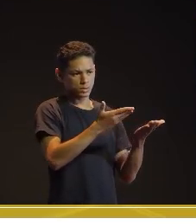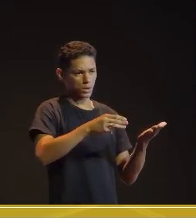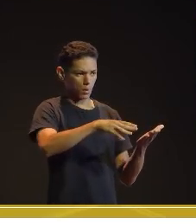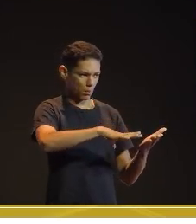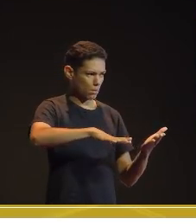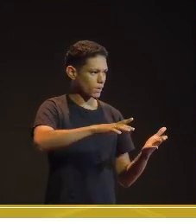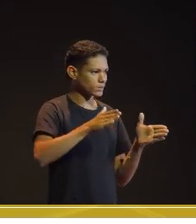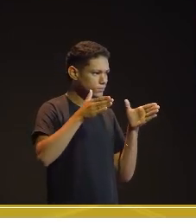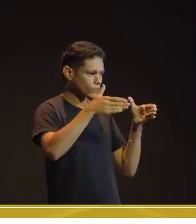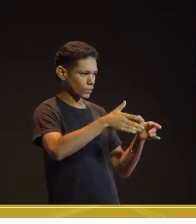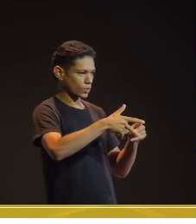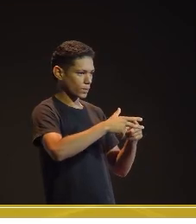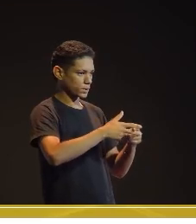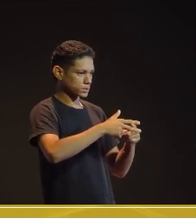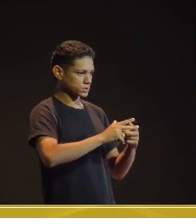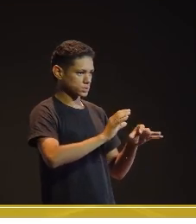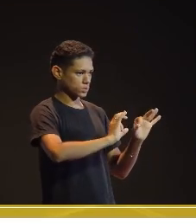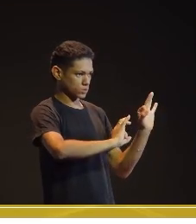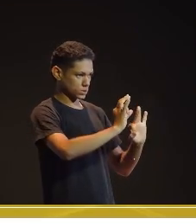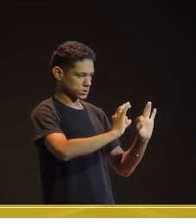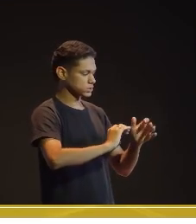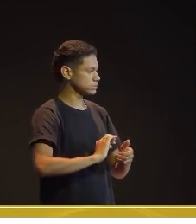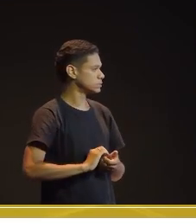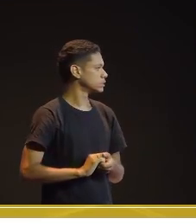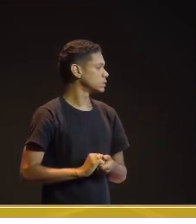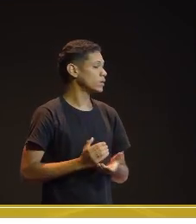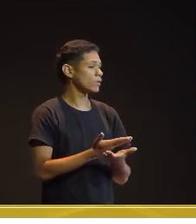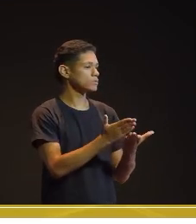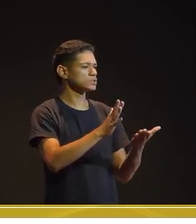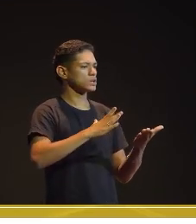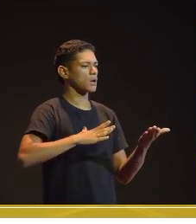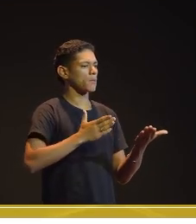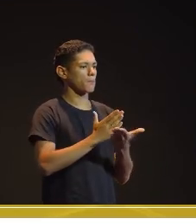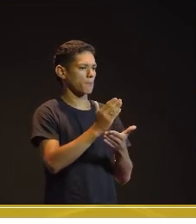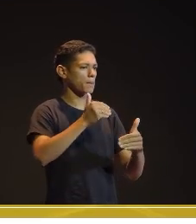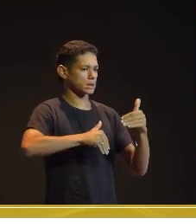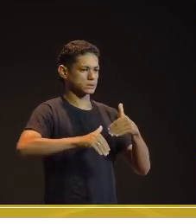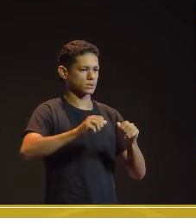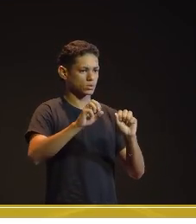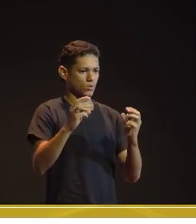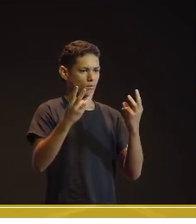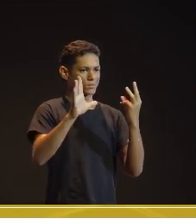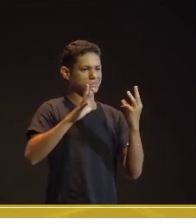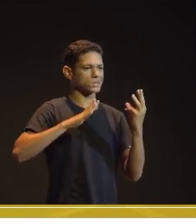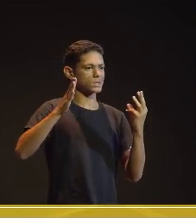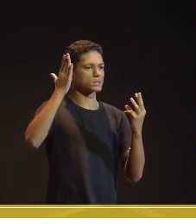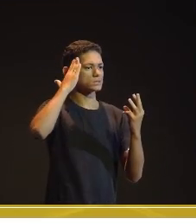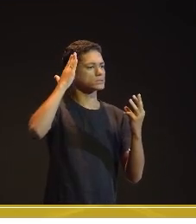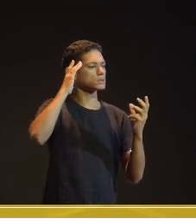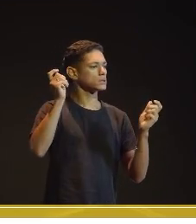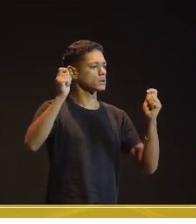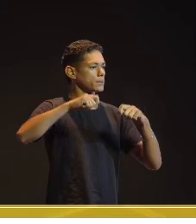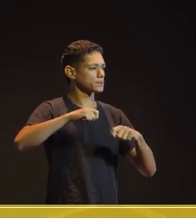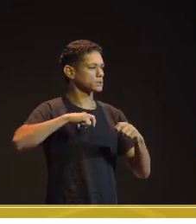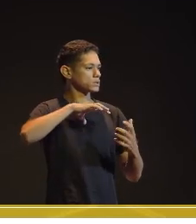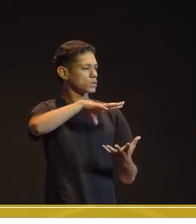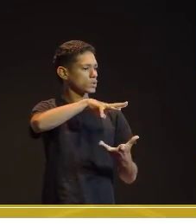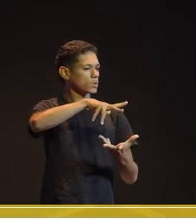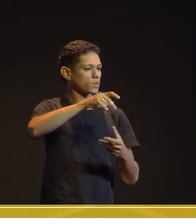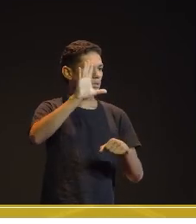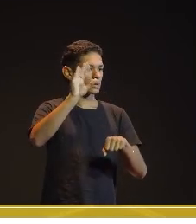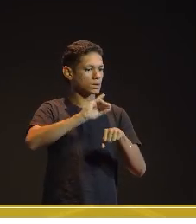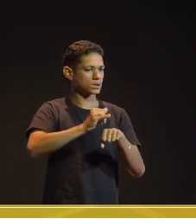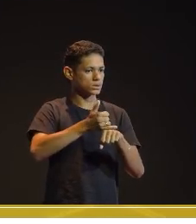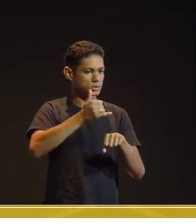para o mercado de operação e manutenção. Vocês já estão participando do evento, já entendem a capacidade global de